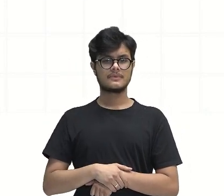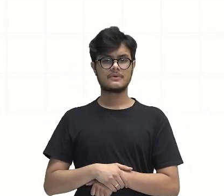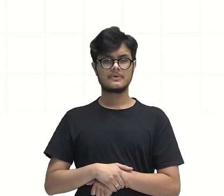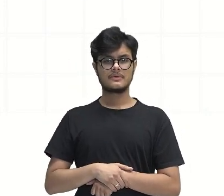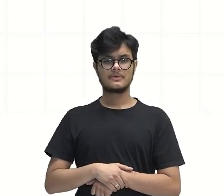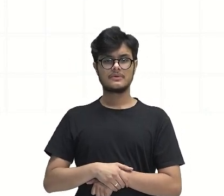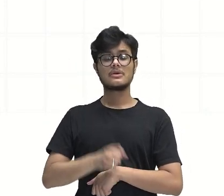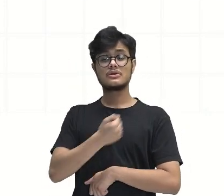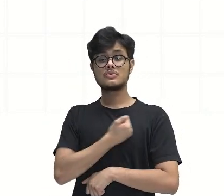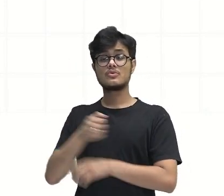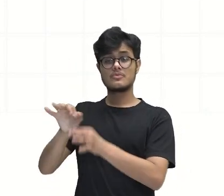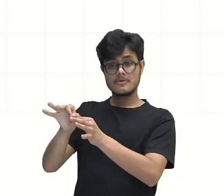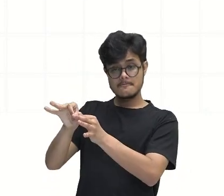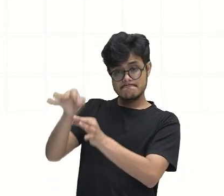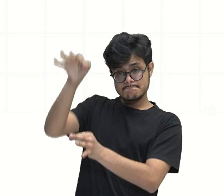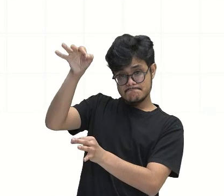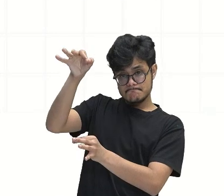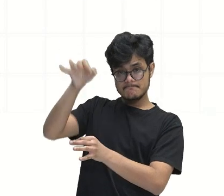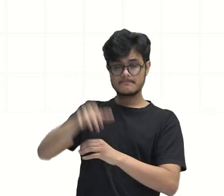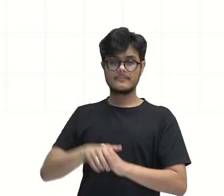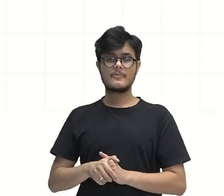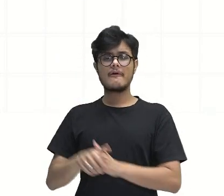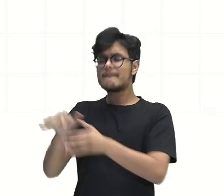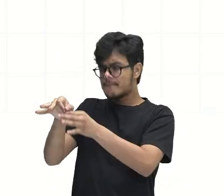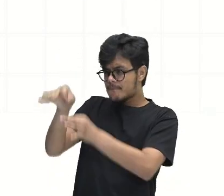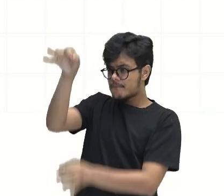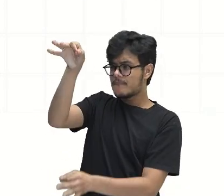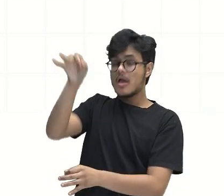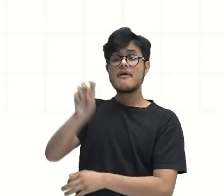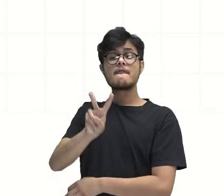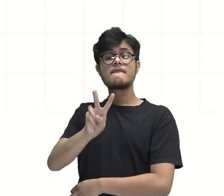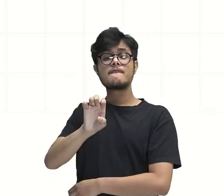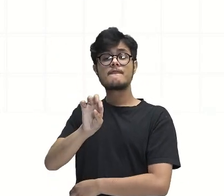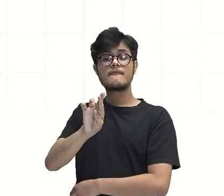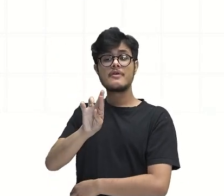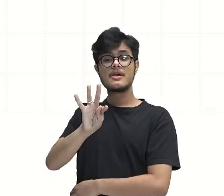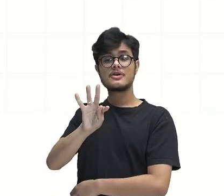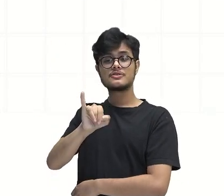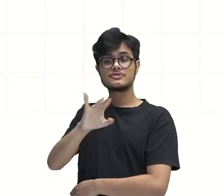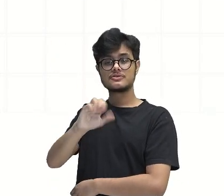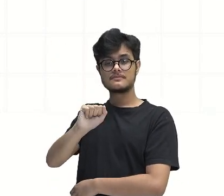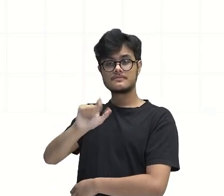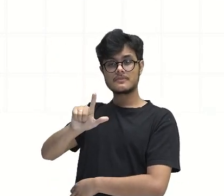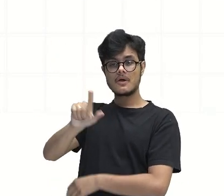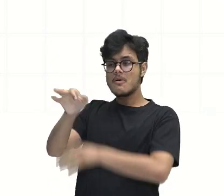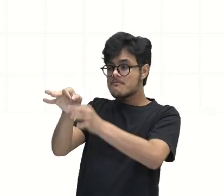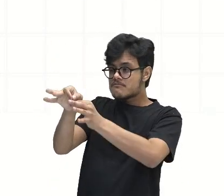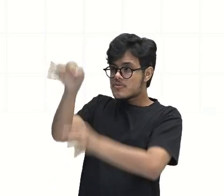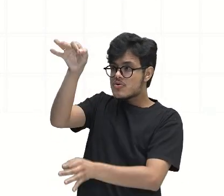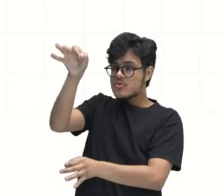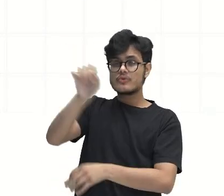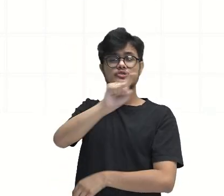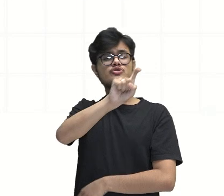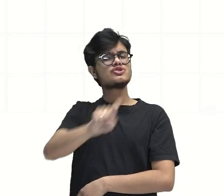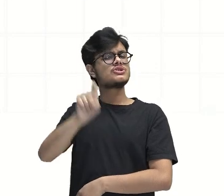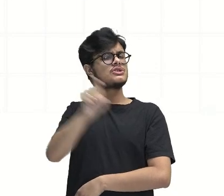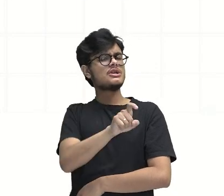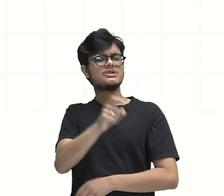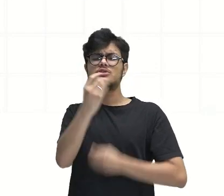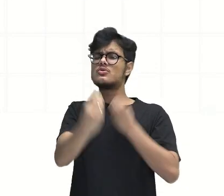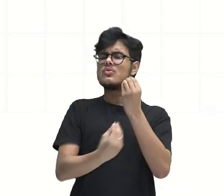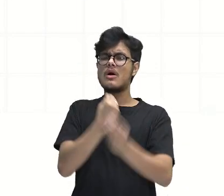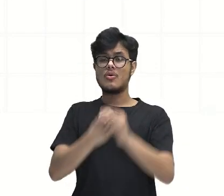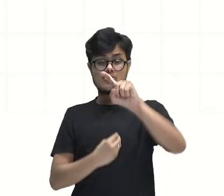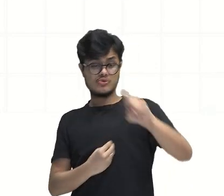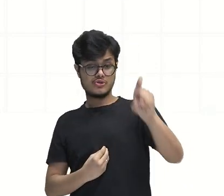médio desse outro segmento, só que agora está na vertical. Então, quem vai ser o x médio? O x médio